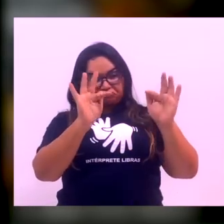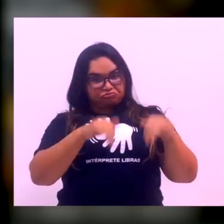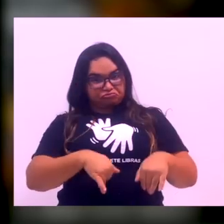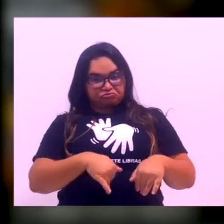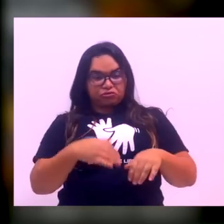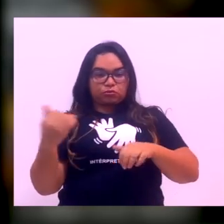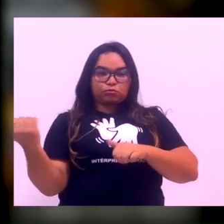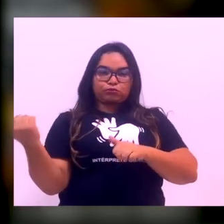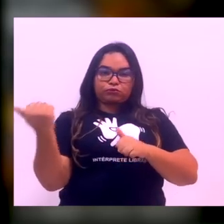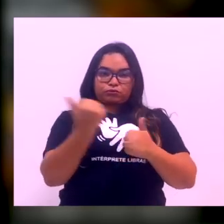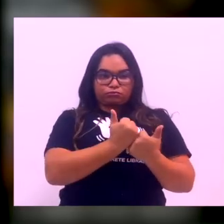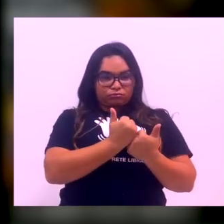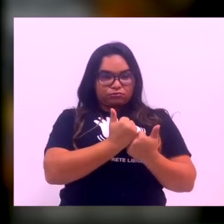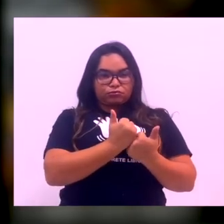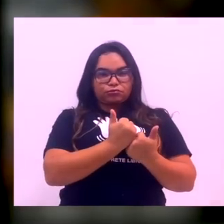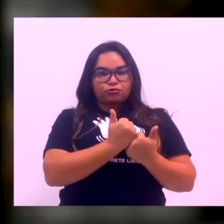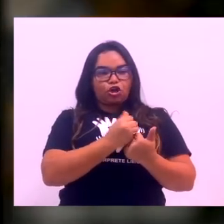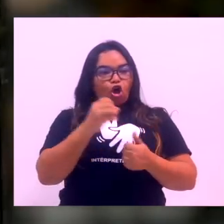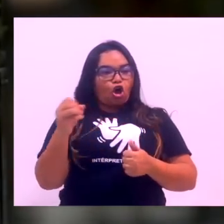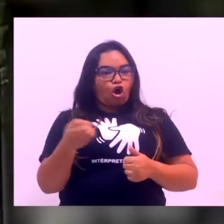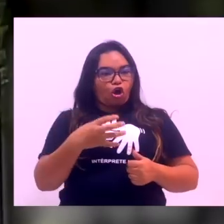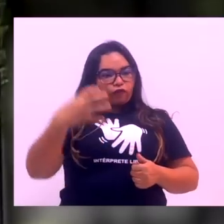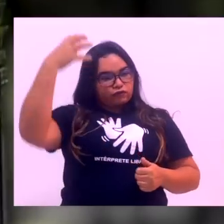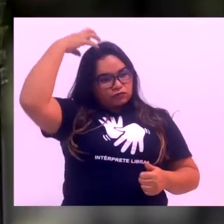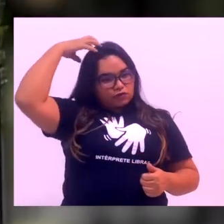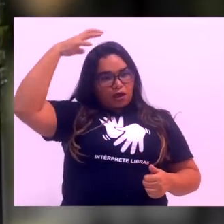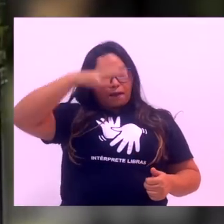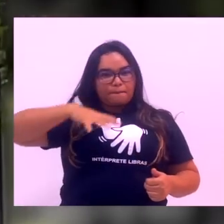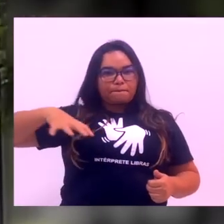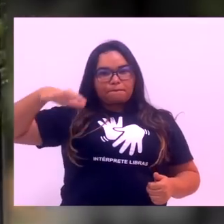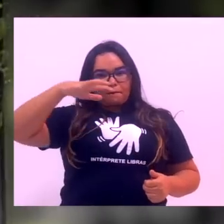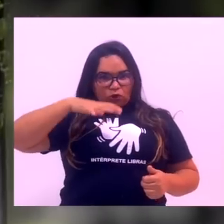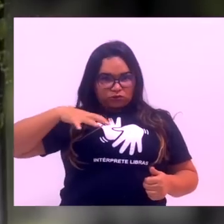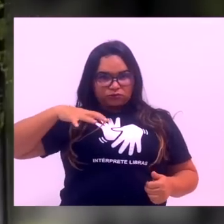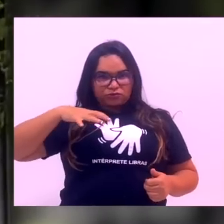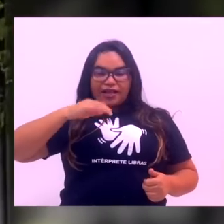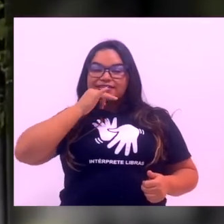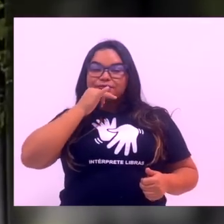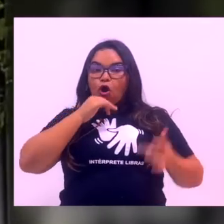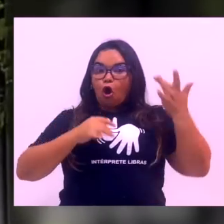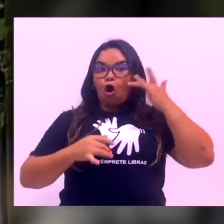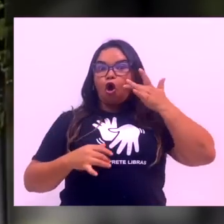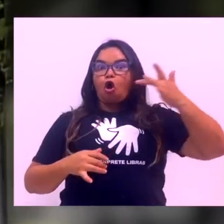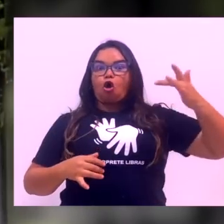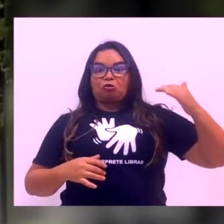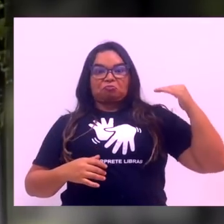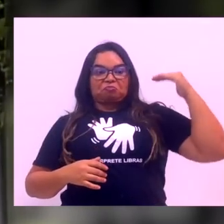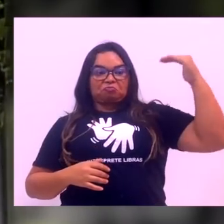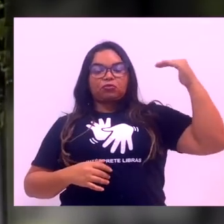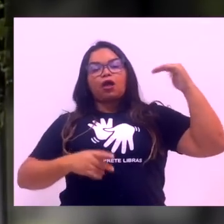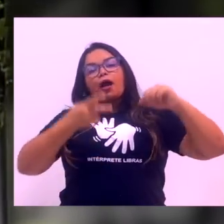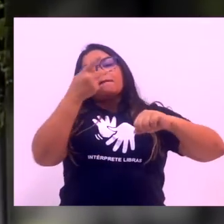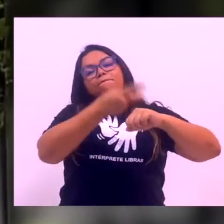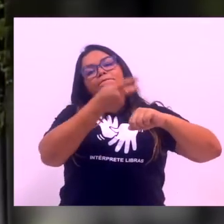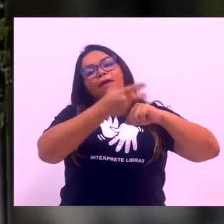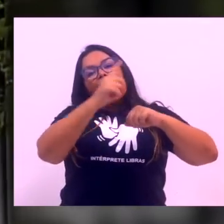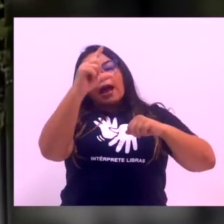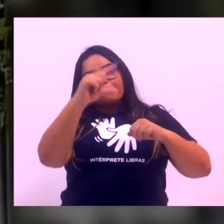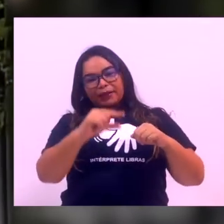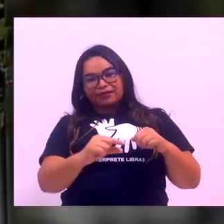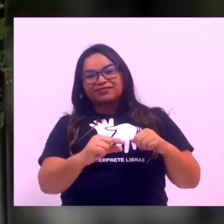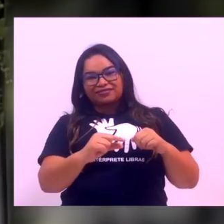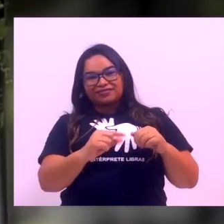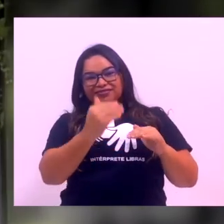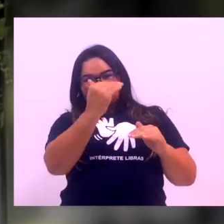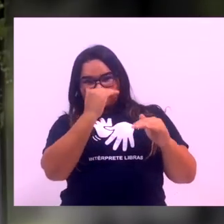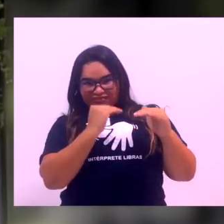verso 39. Assim, Babilônia cairá e será substituída por um outro rei inferior. O ouro é